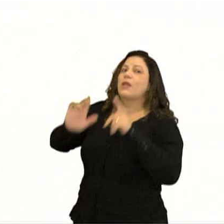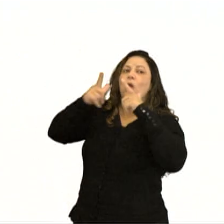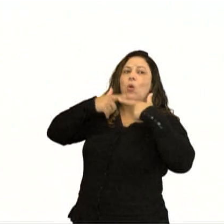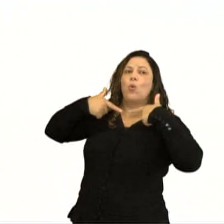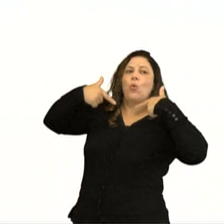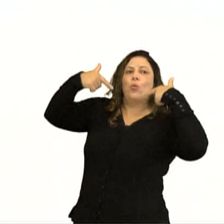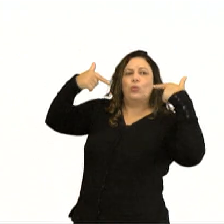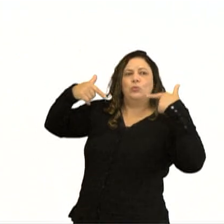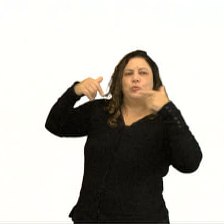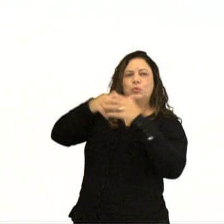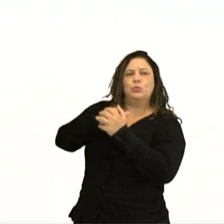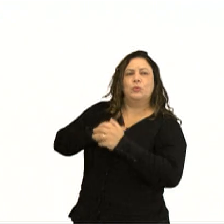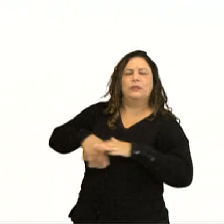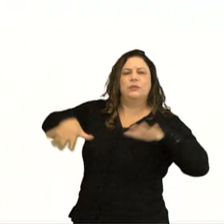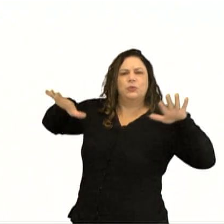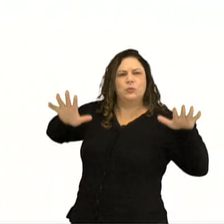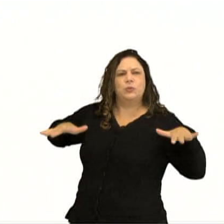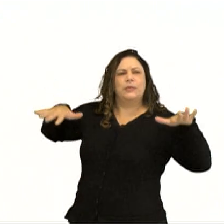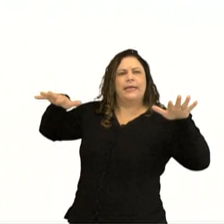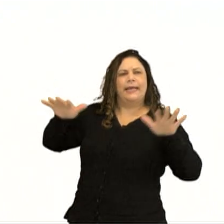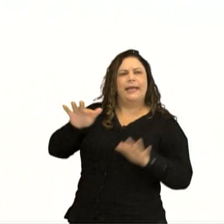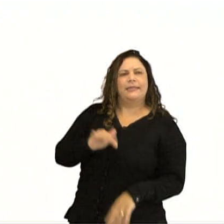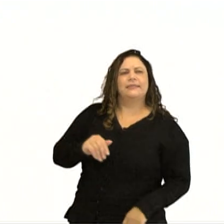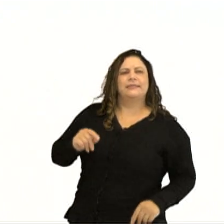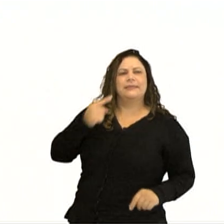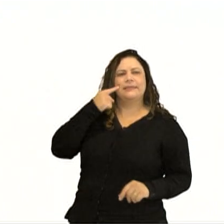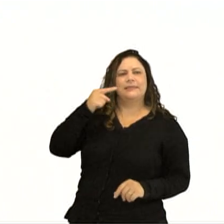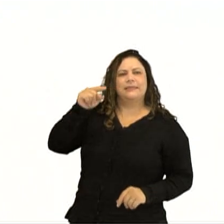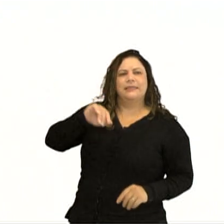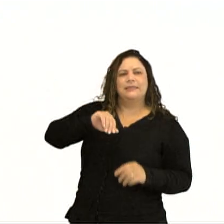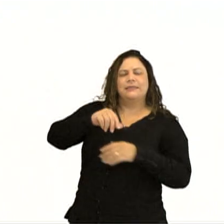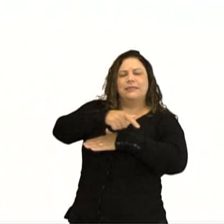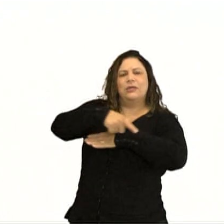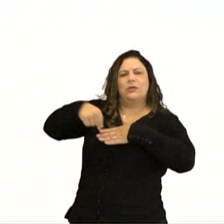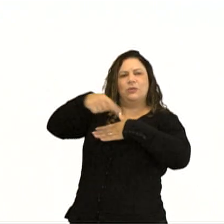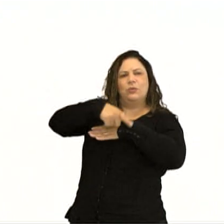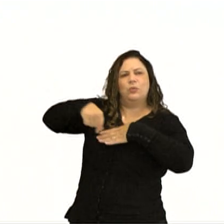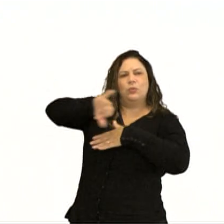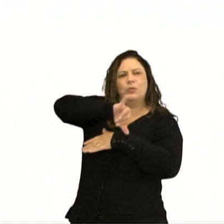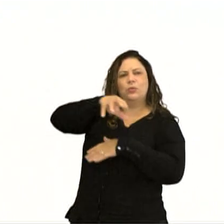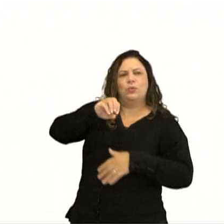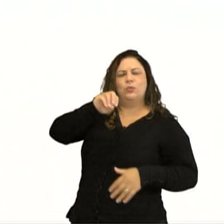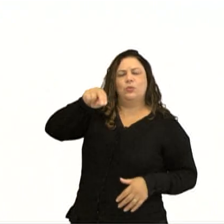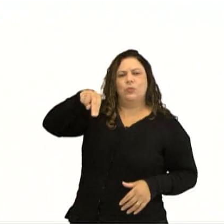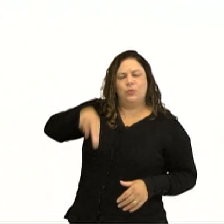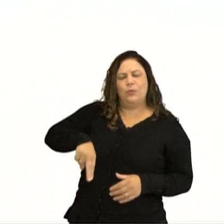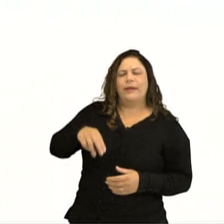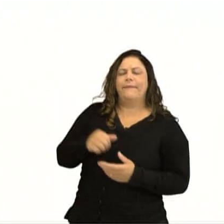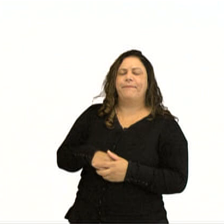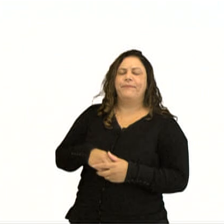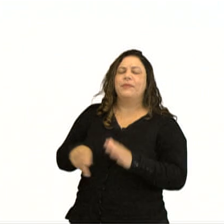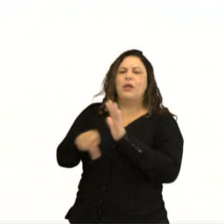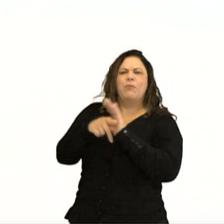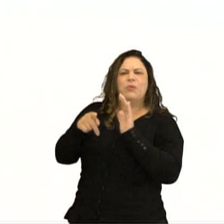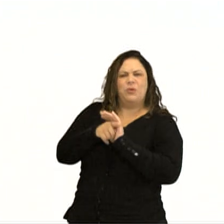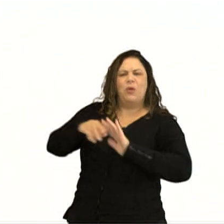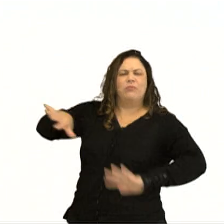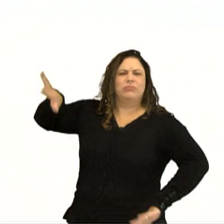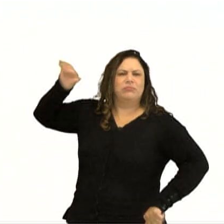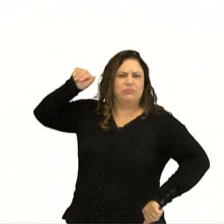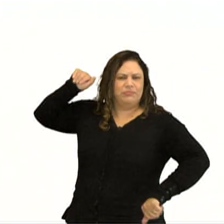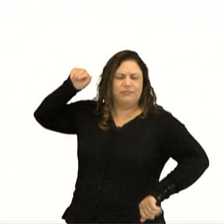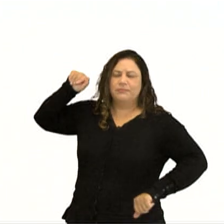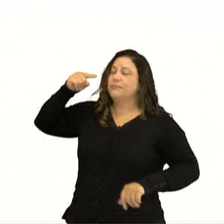Asas Flamejantes, de Joan Miró. Ele é espanhol, um artista espanhol. Joan Miró trabalhava